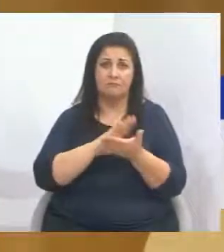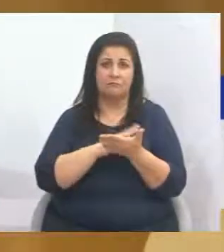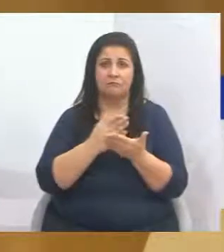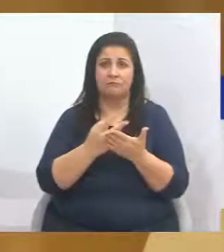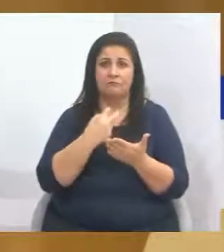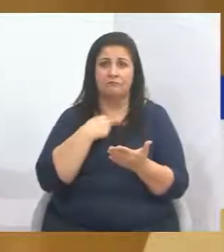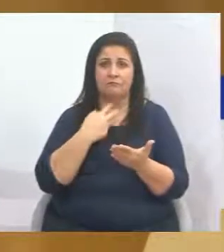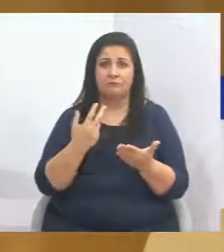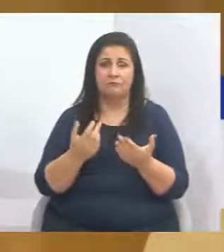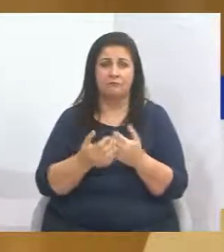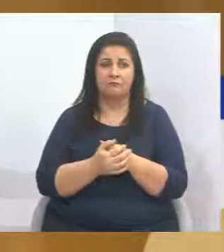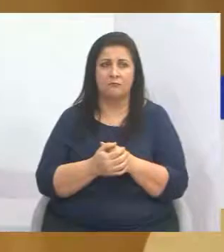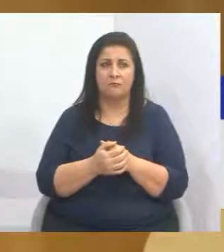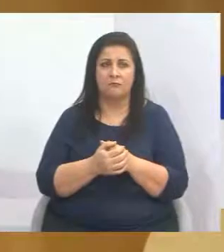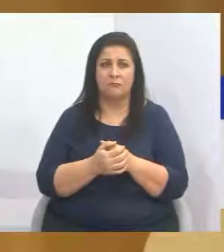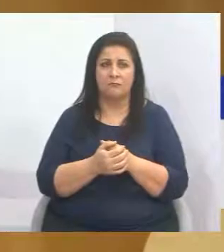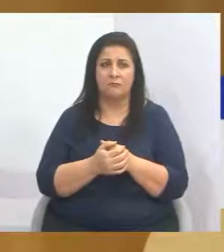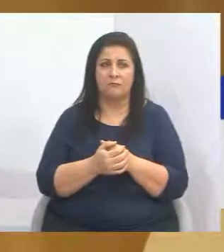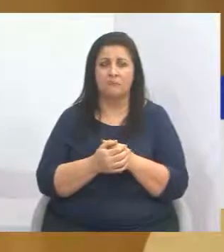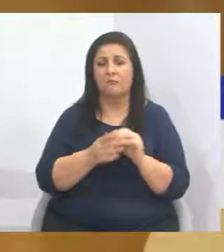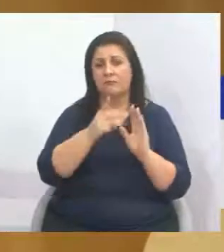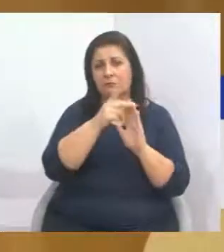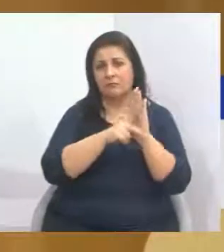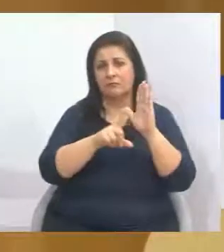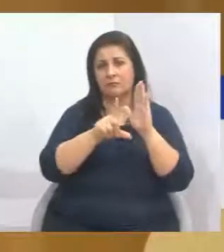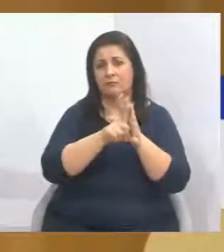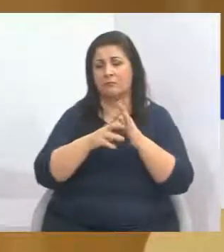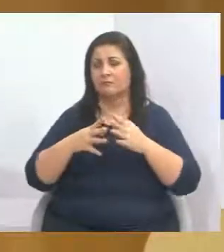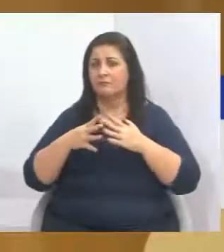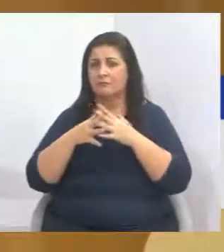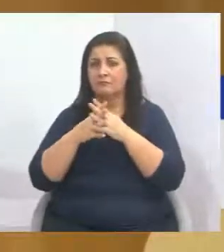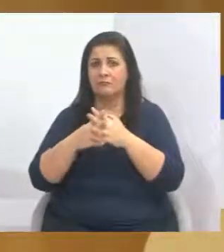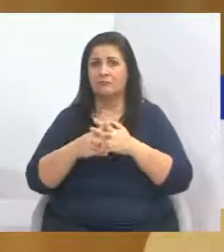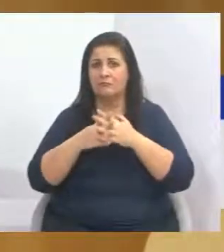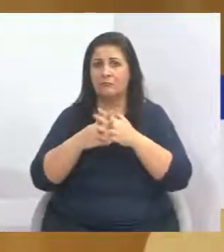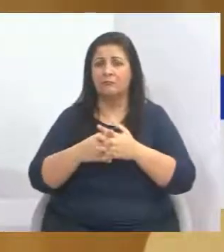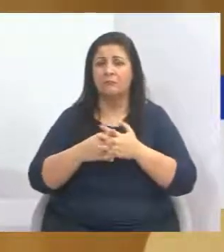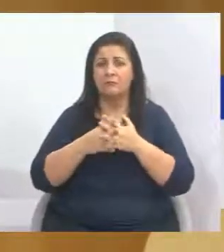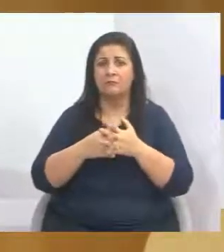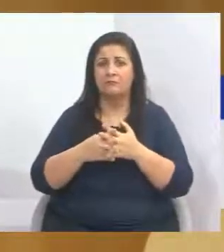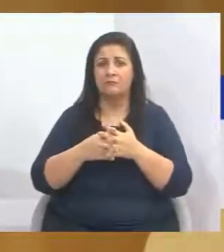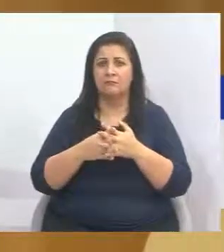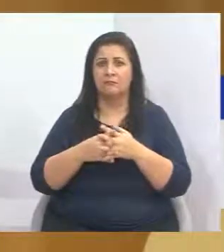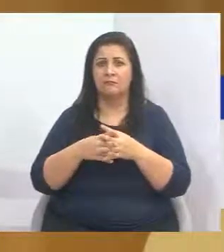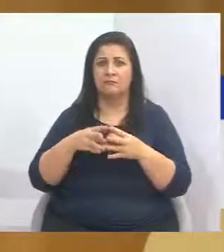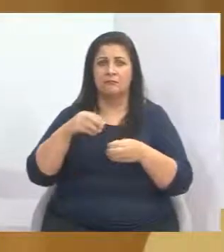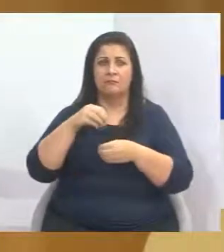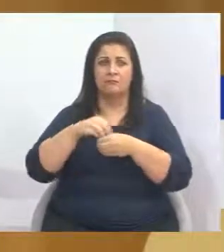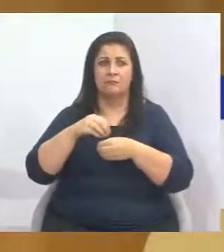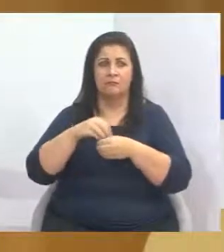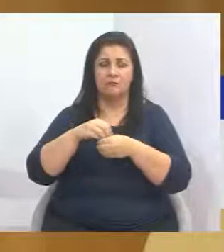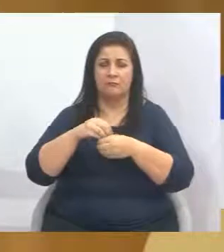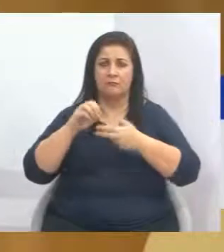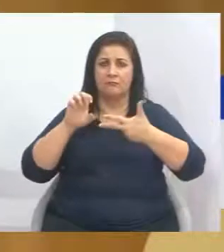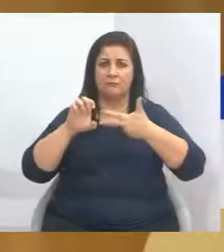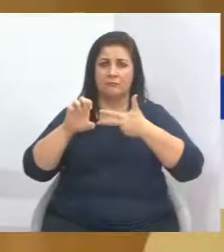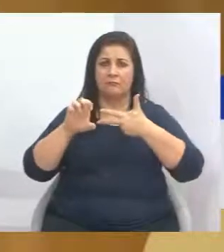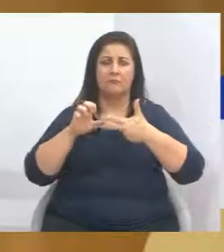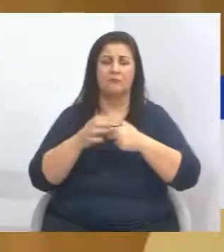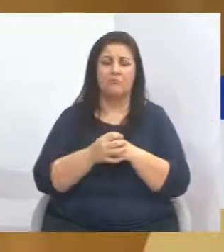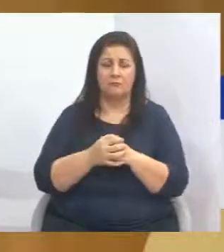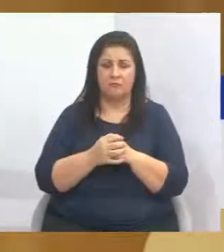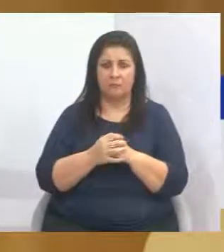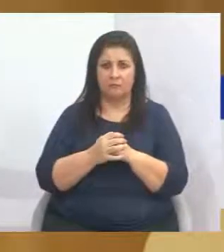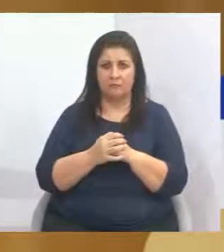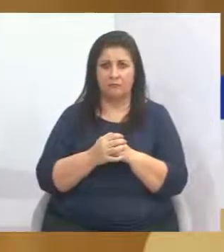legislativa interfere na administração e organização ou iniciativa privada, impondo condutas na prestação de